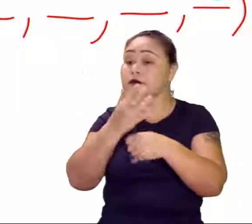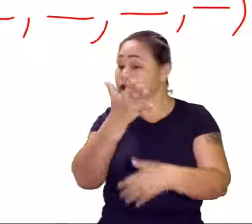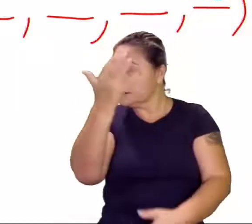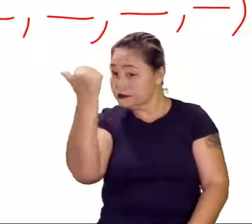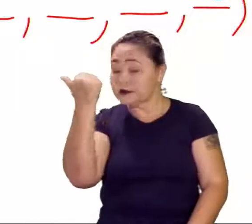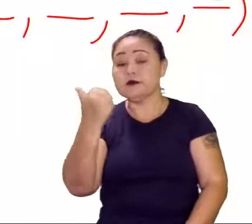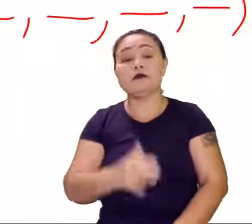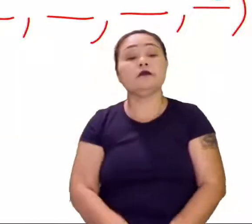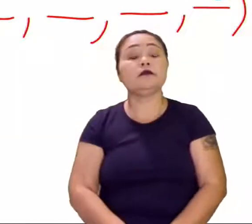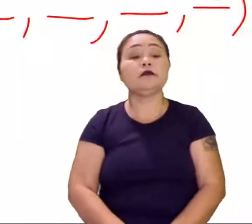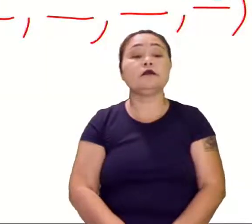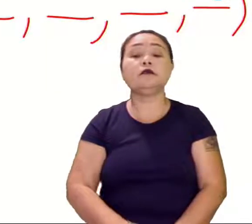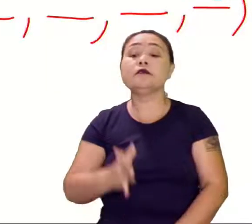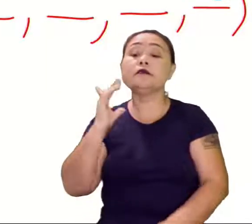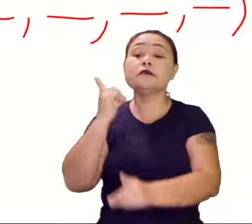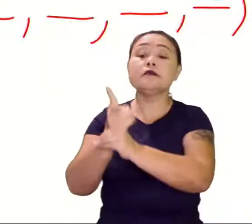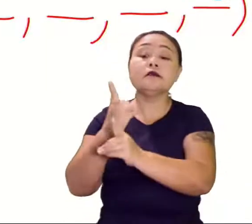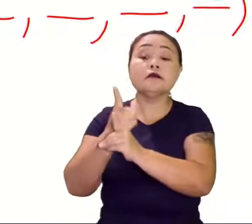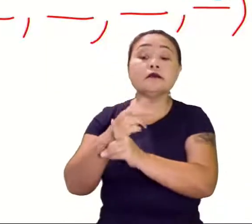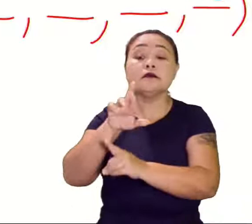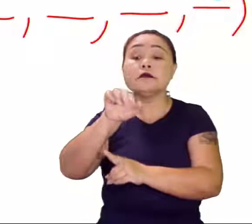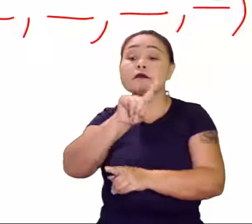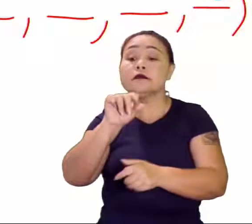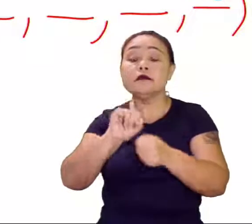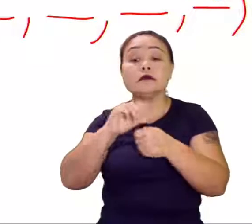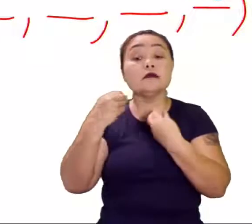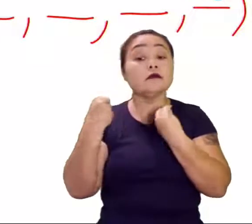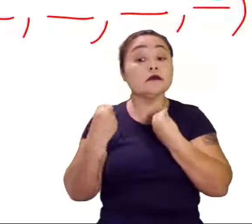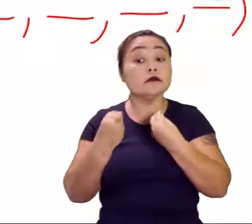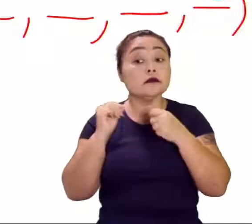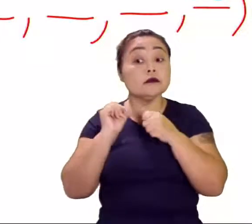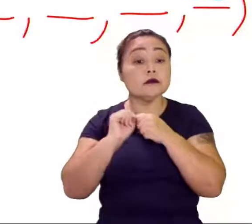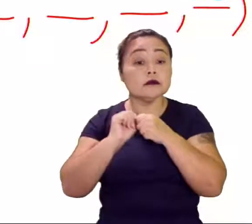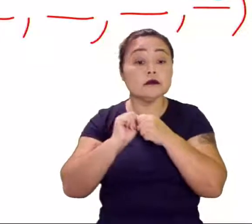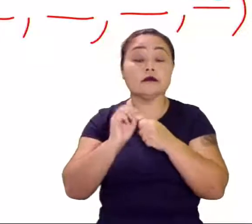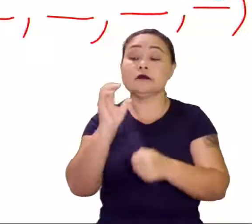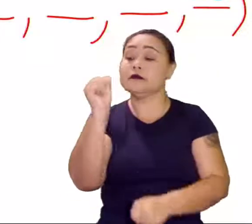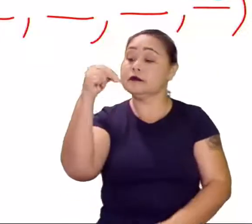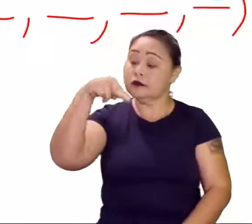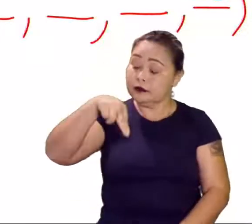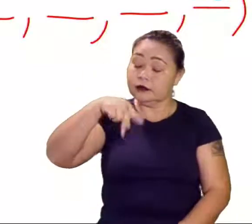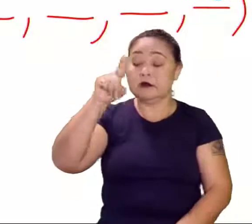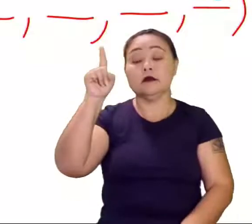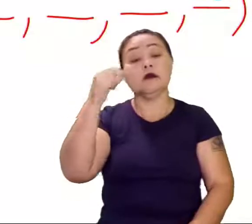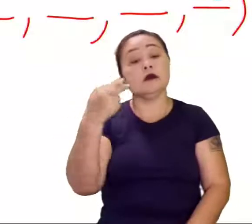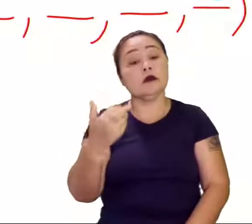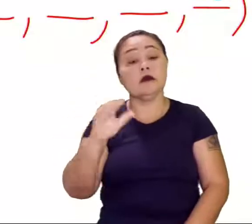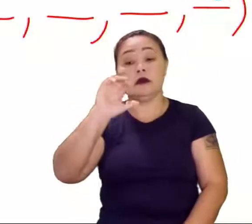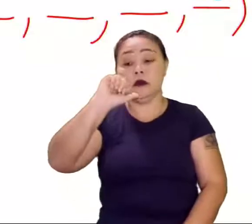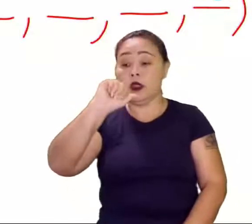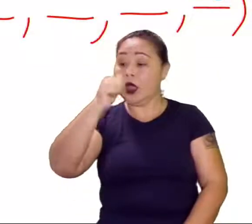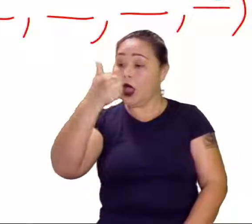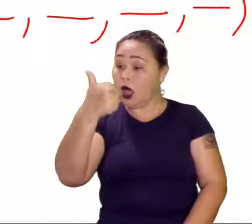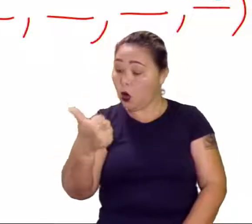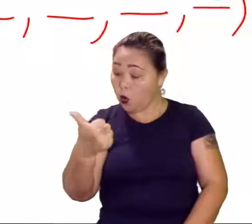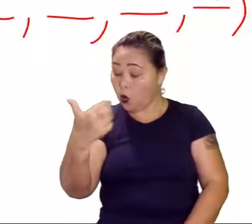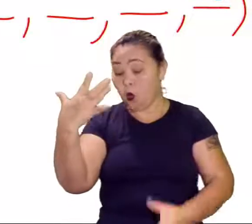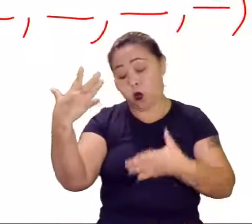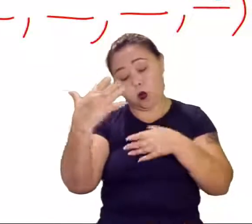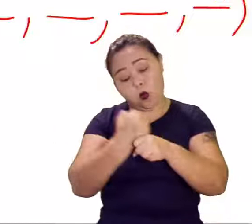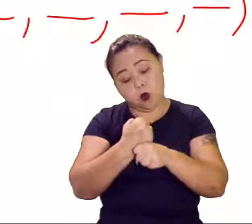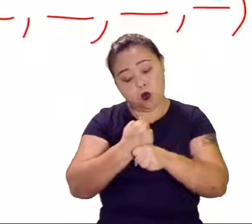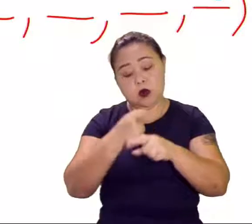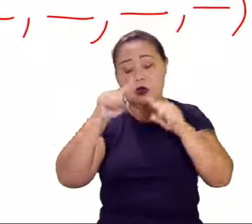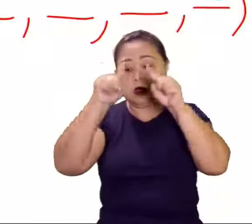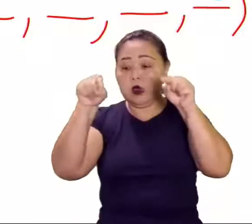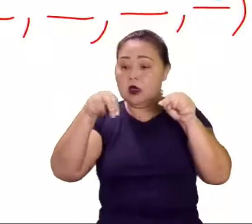razão? Vamos lá. Olha lá, para a gente encontrar a razão, o que a gente vai fazer? É o nosso termo geral, né? A n é igual a 1 mais n menos